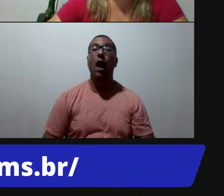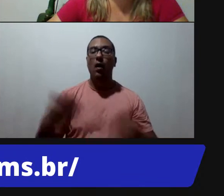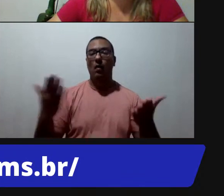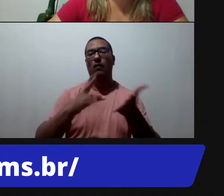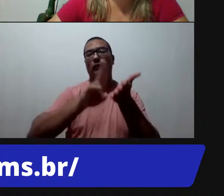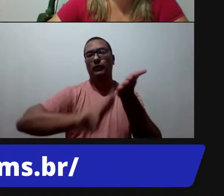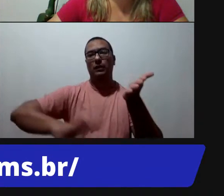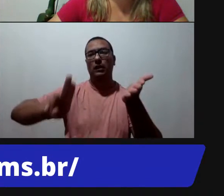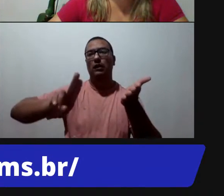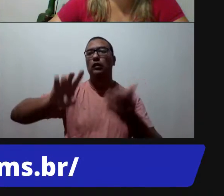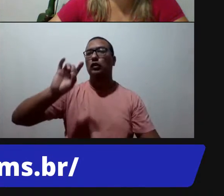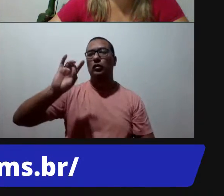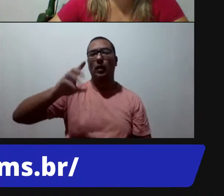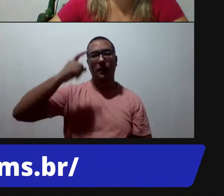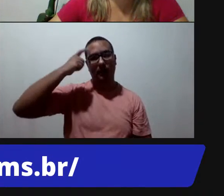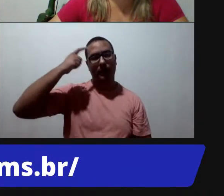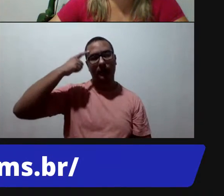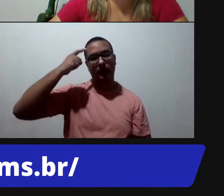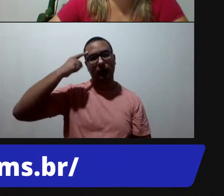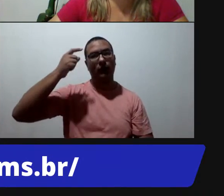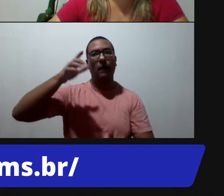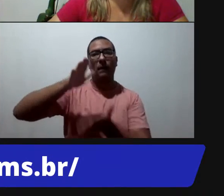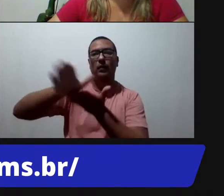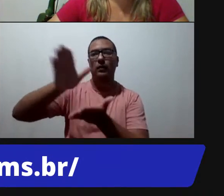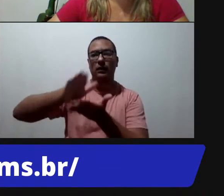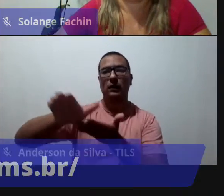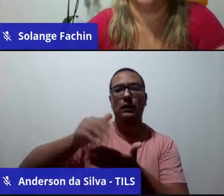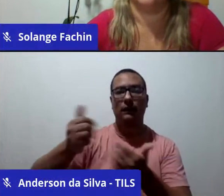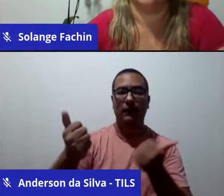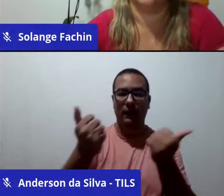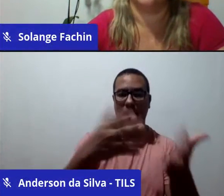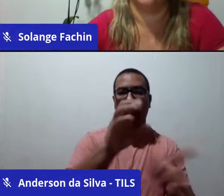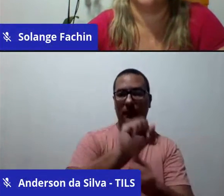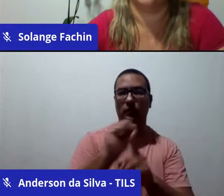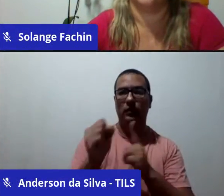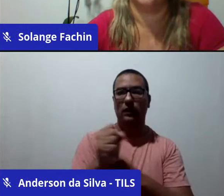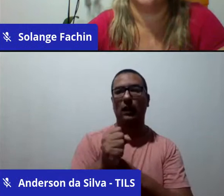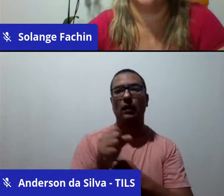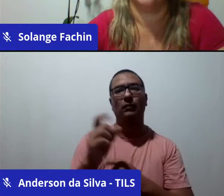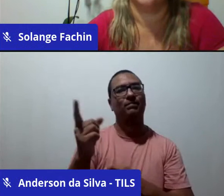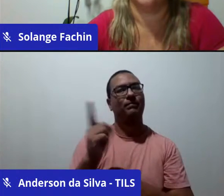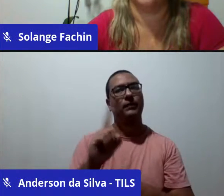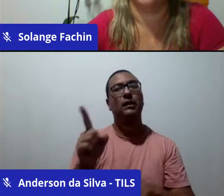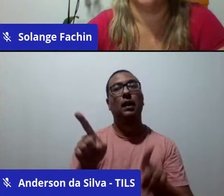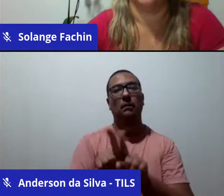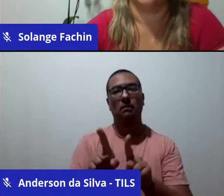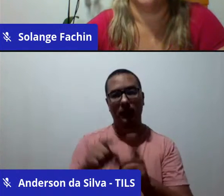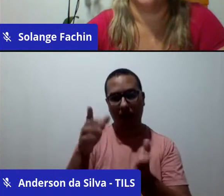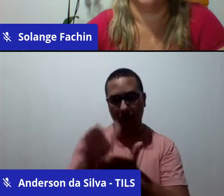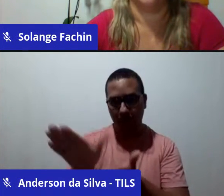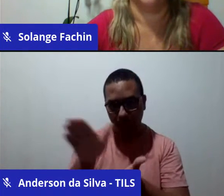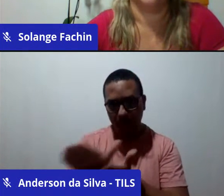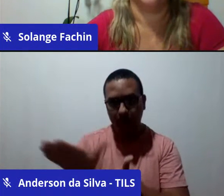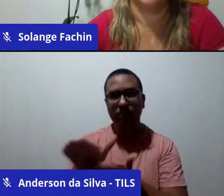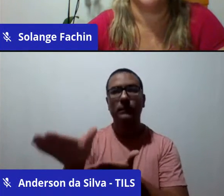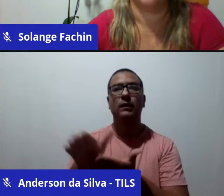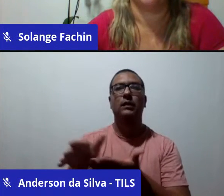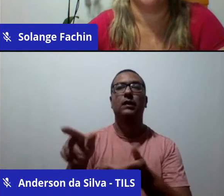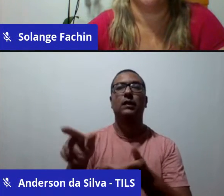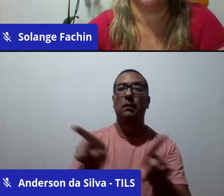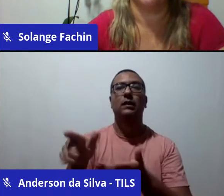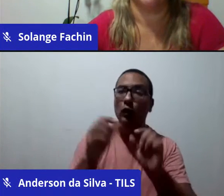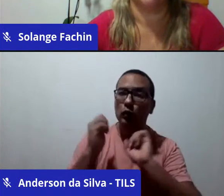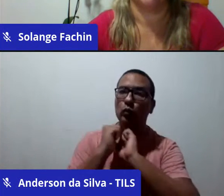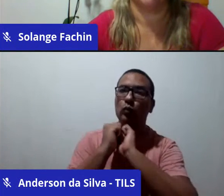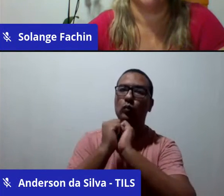de produzir para a sociedade. A universidade tem que produzir com a sociedade. É